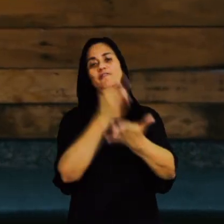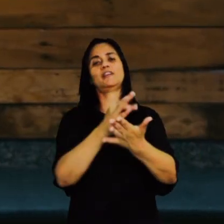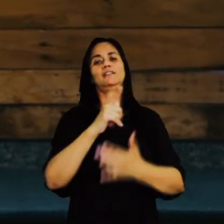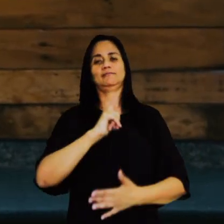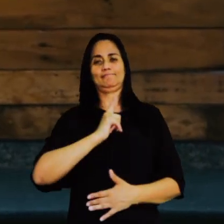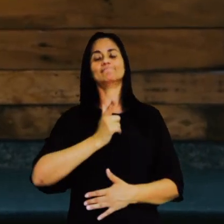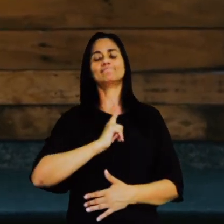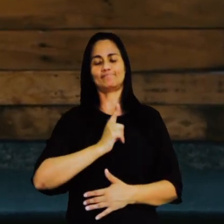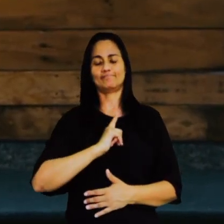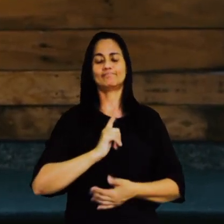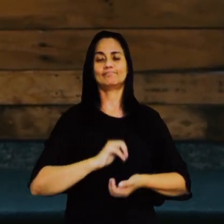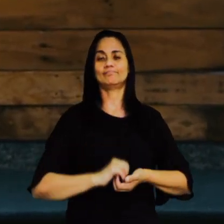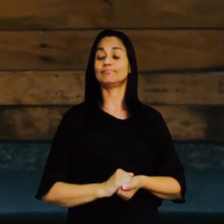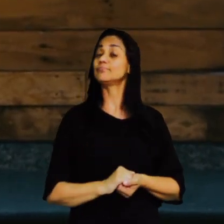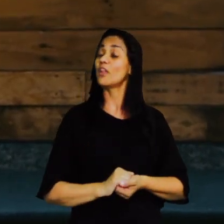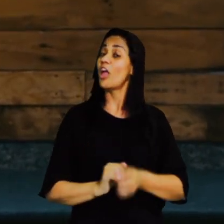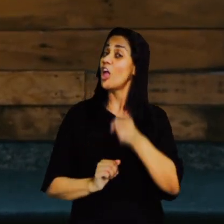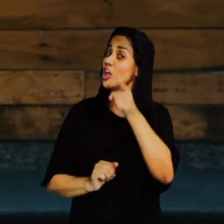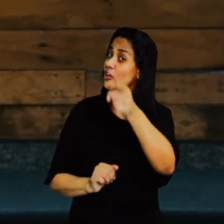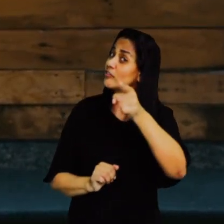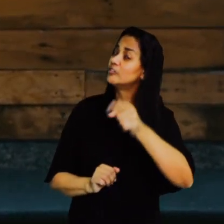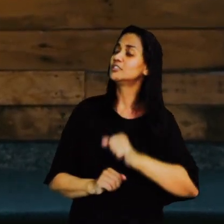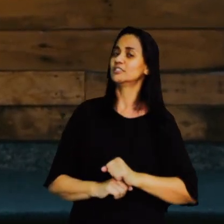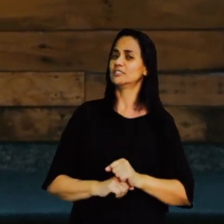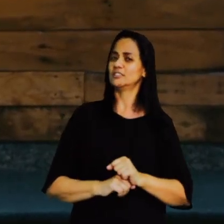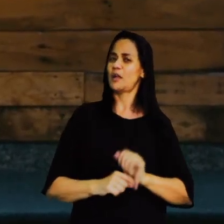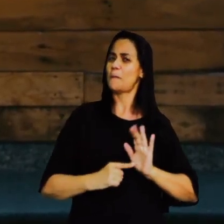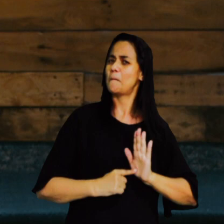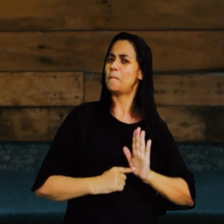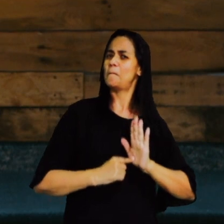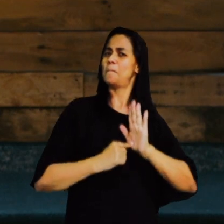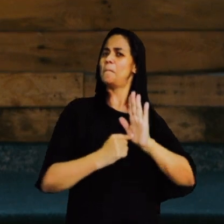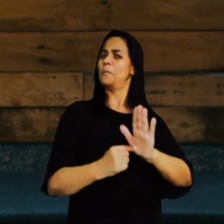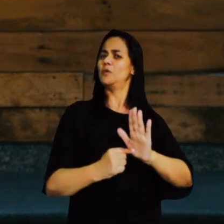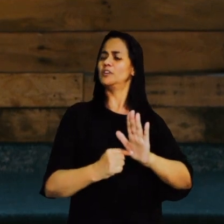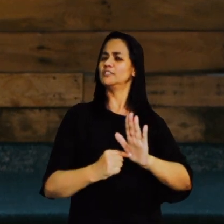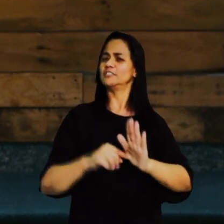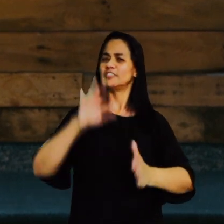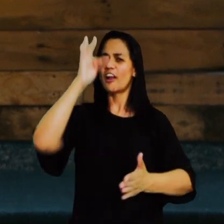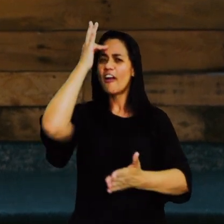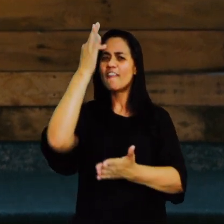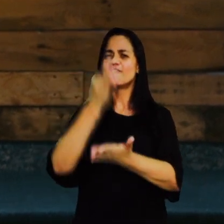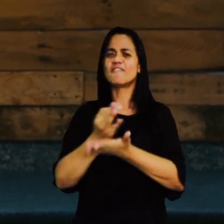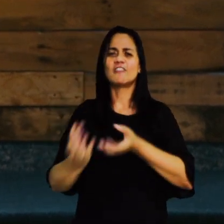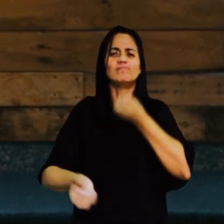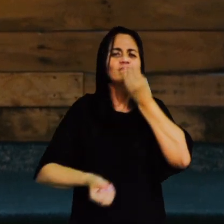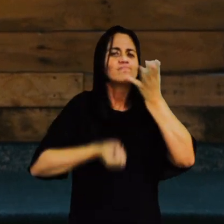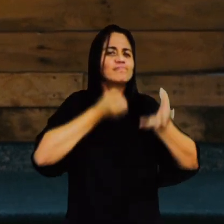E você professa esta fé na sua forma de viver.